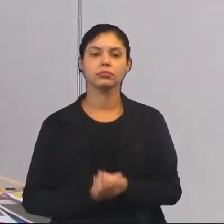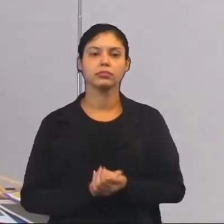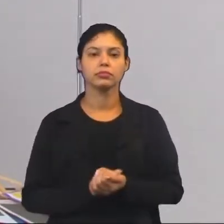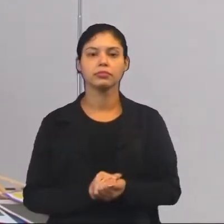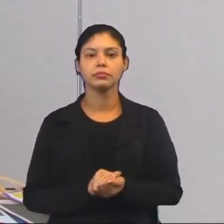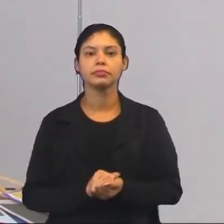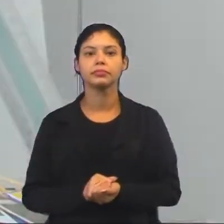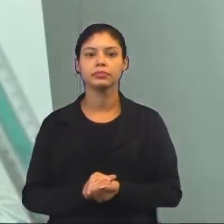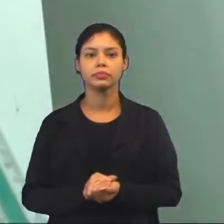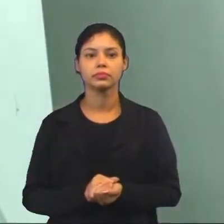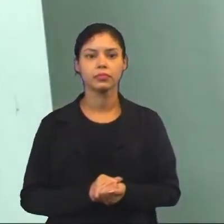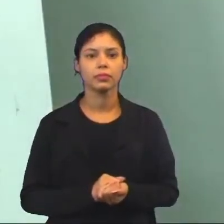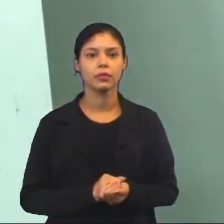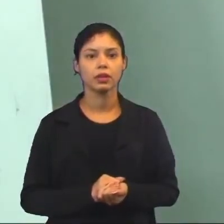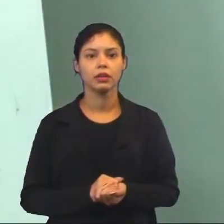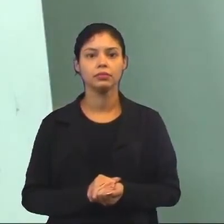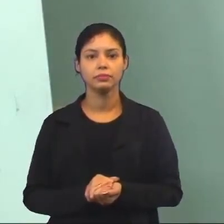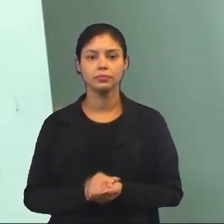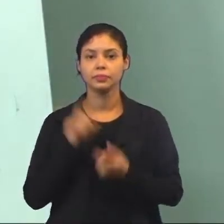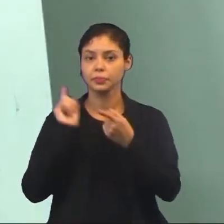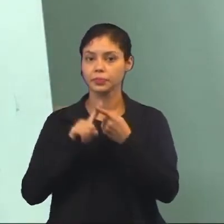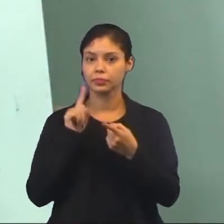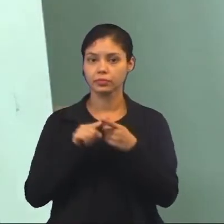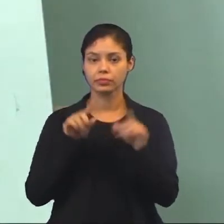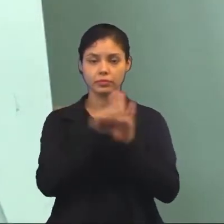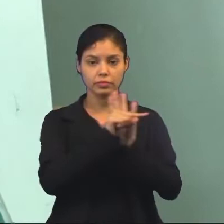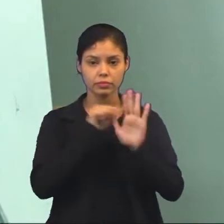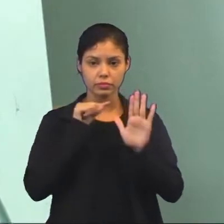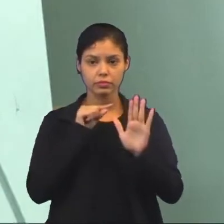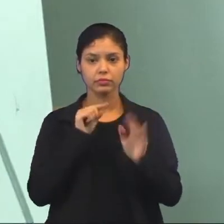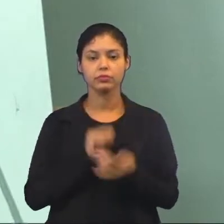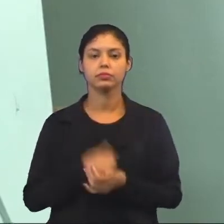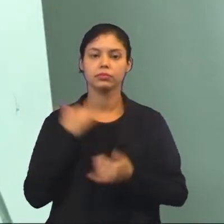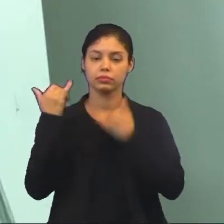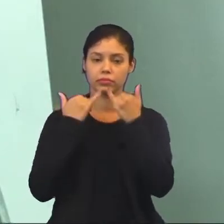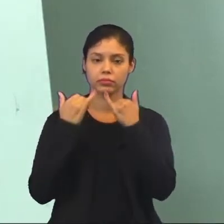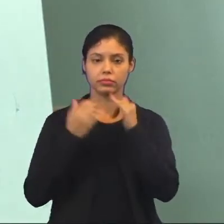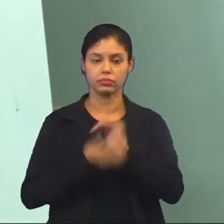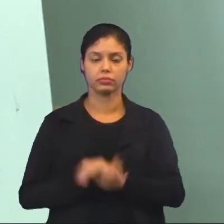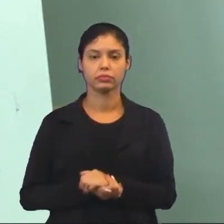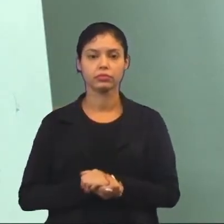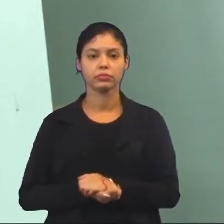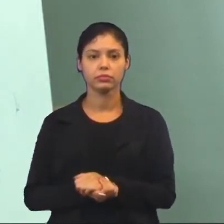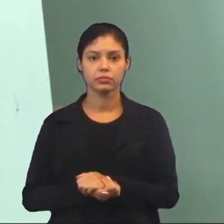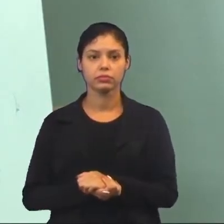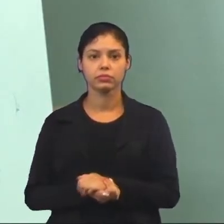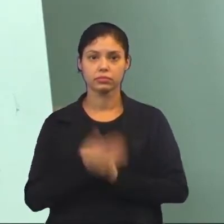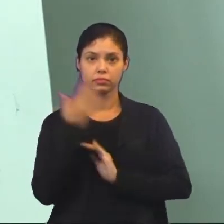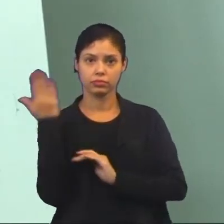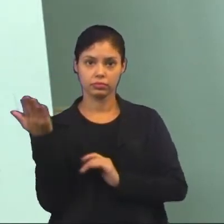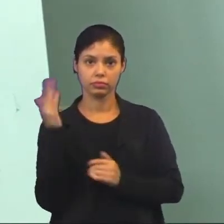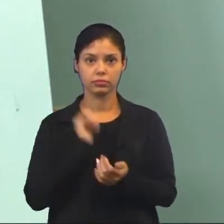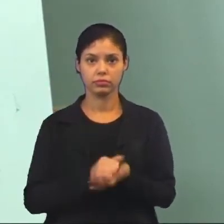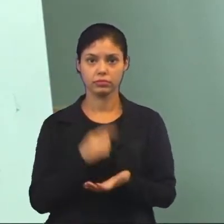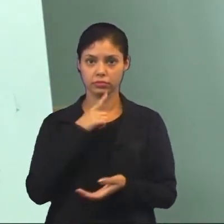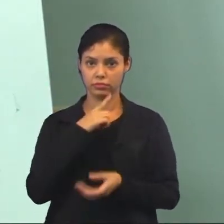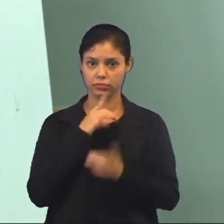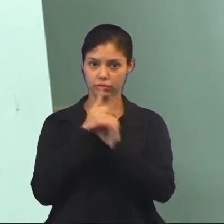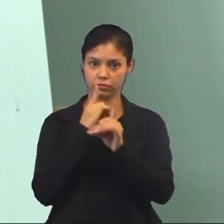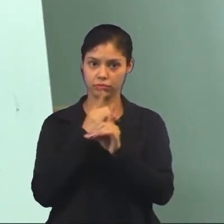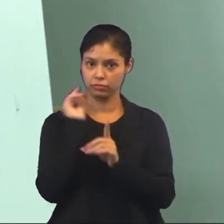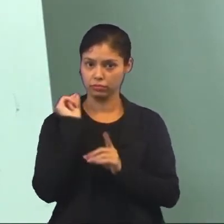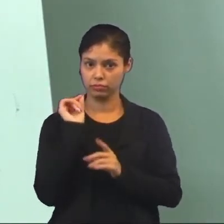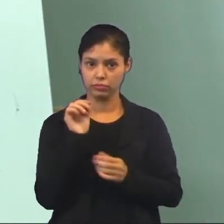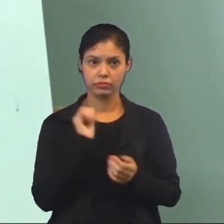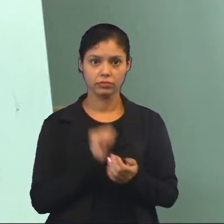na primeira linha da notícia, certo? Então, aqui nós encontramos o